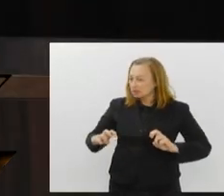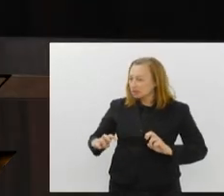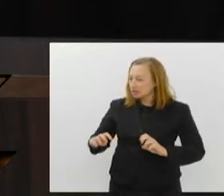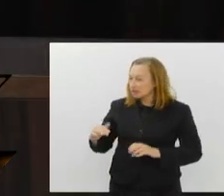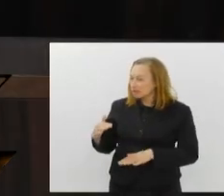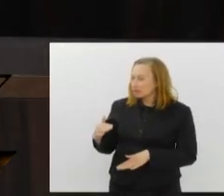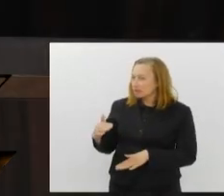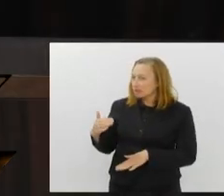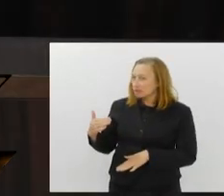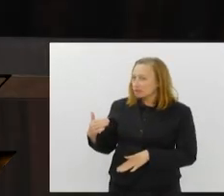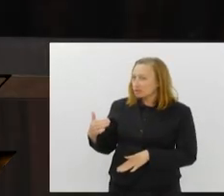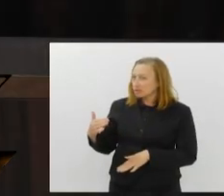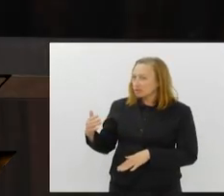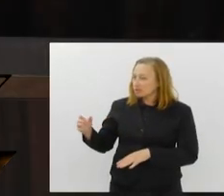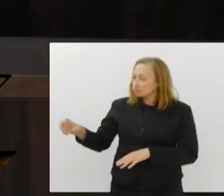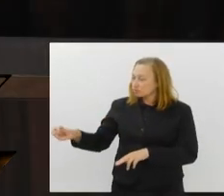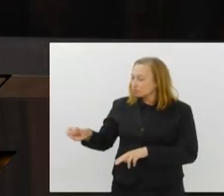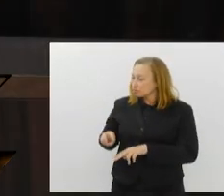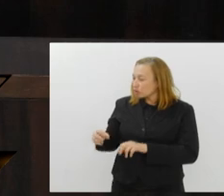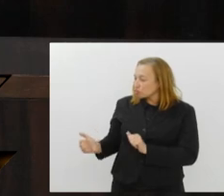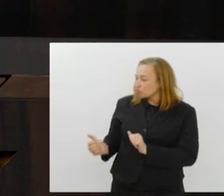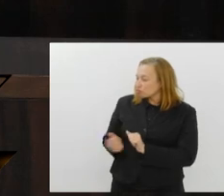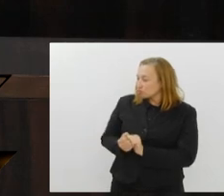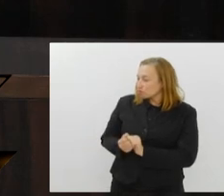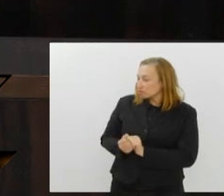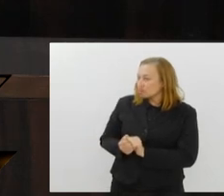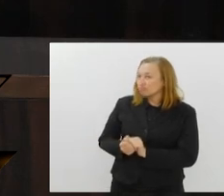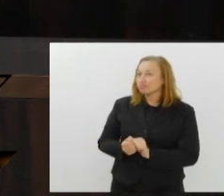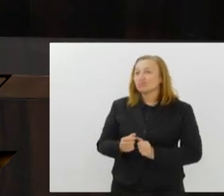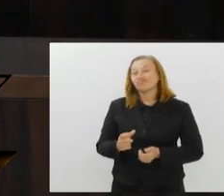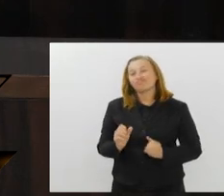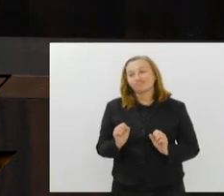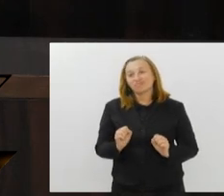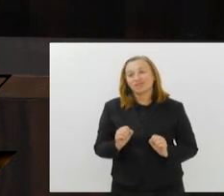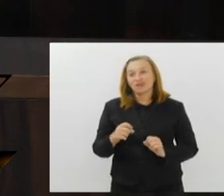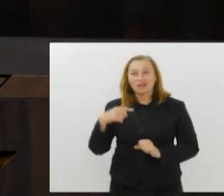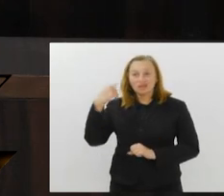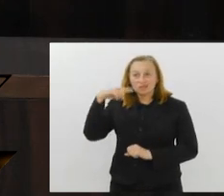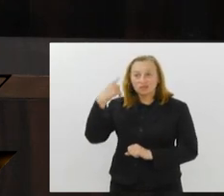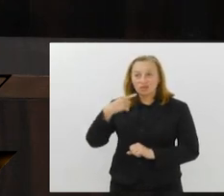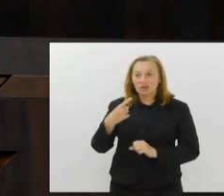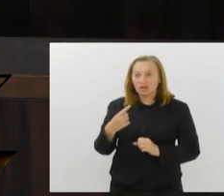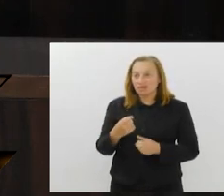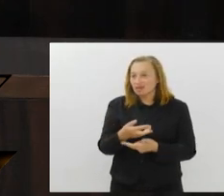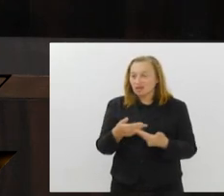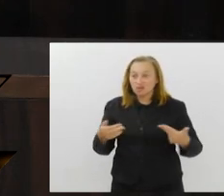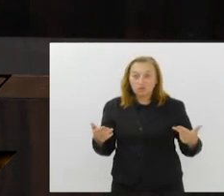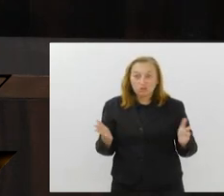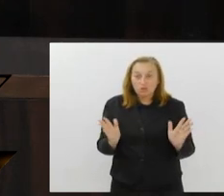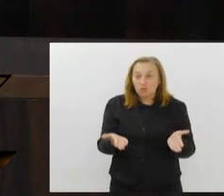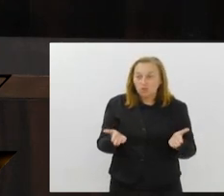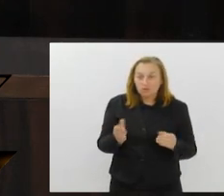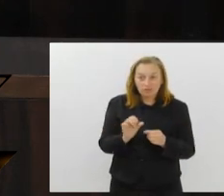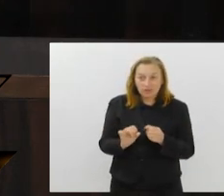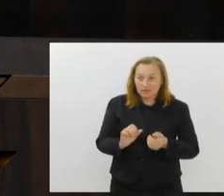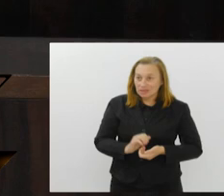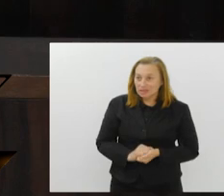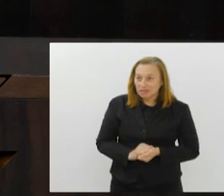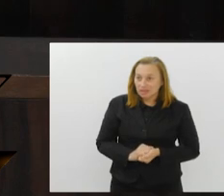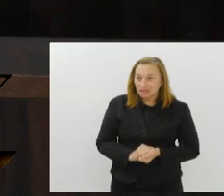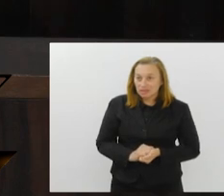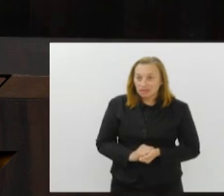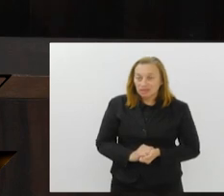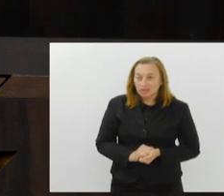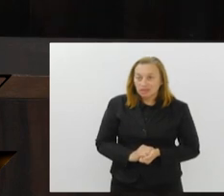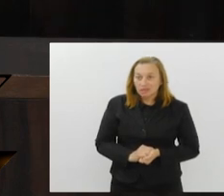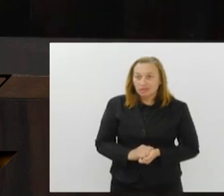de concentrarem mais um pouco aqui a gente teve uma situação que os advogados resolveram fazer várias coisas hoje então tem ato